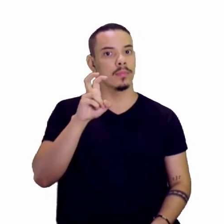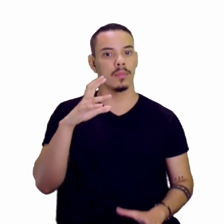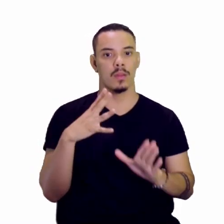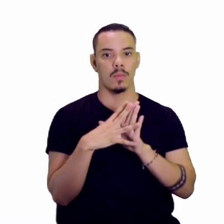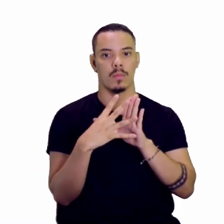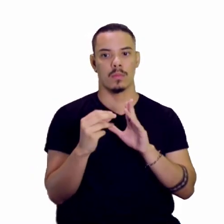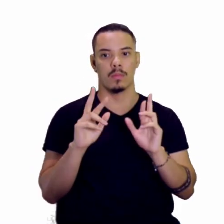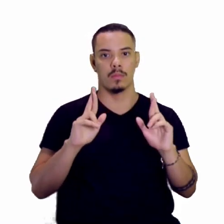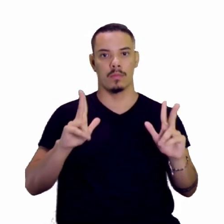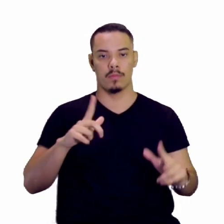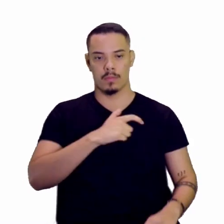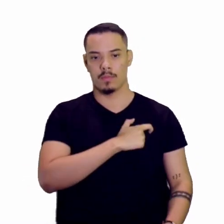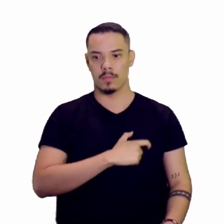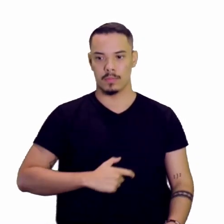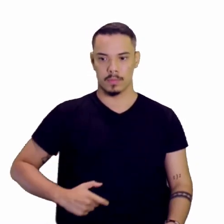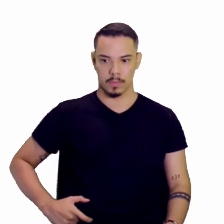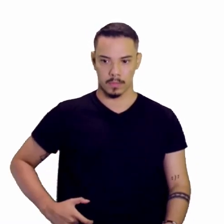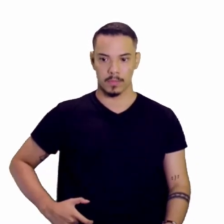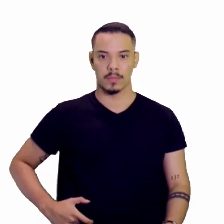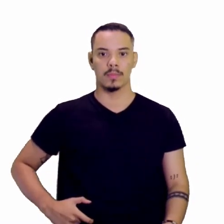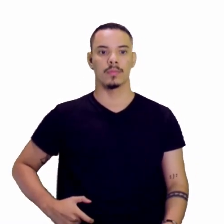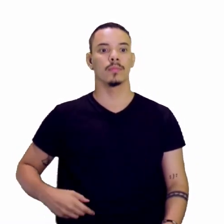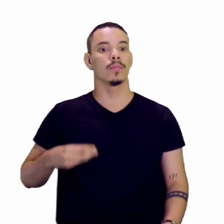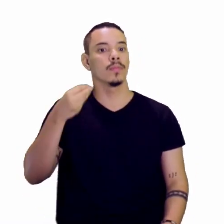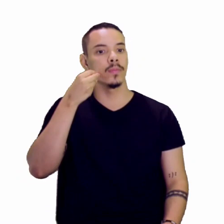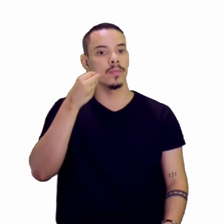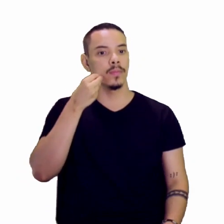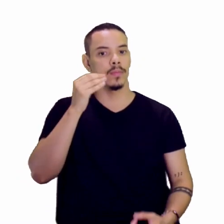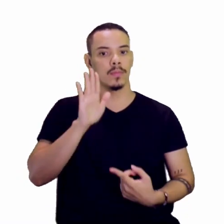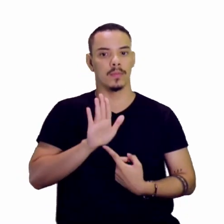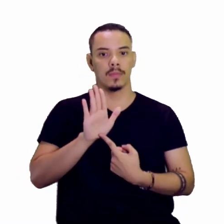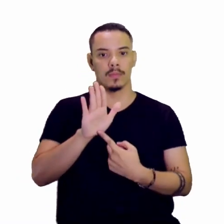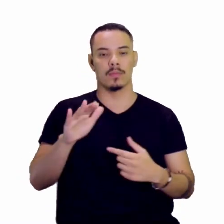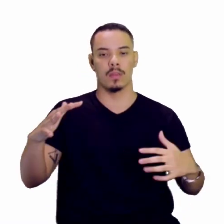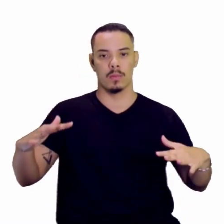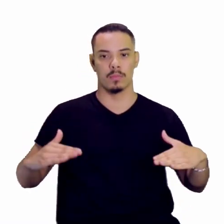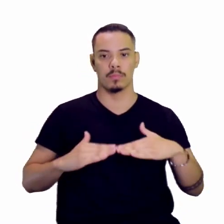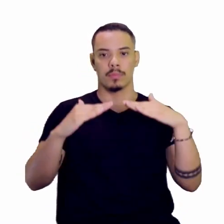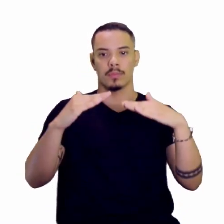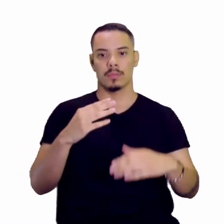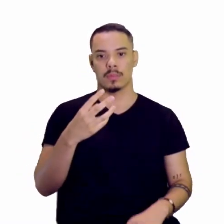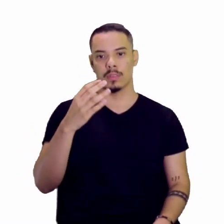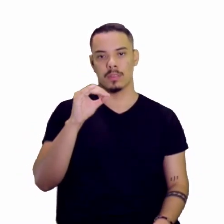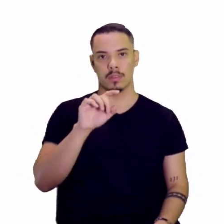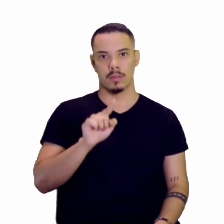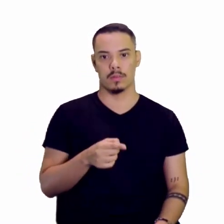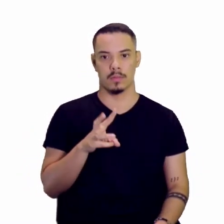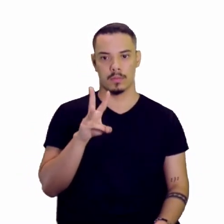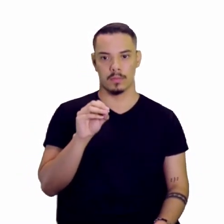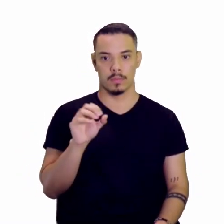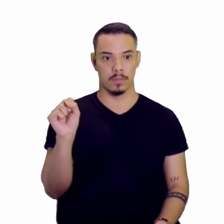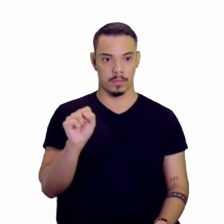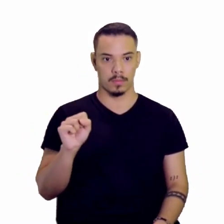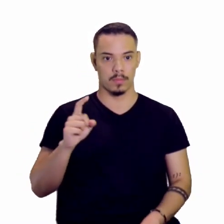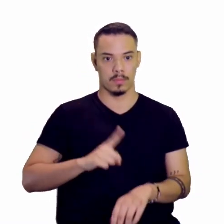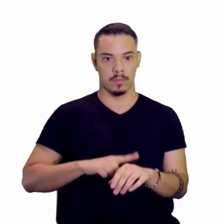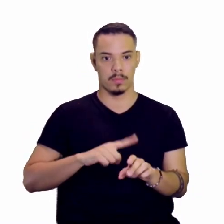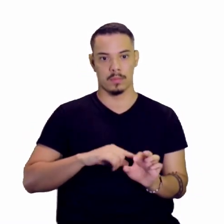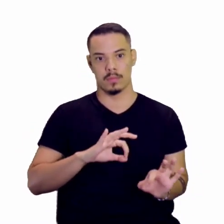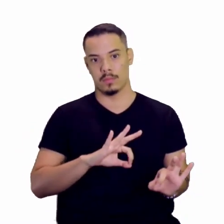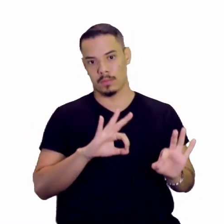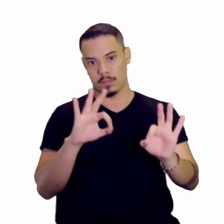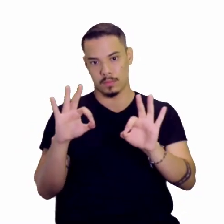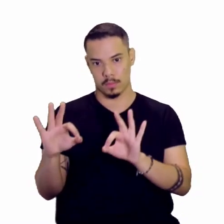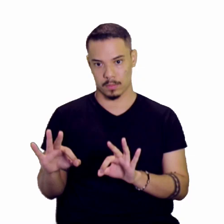diferentes de cinto. Os testes simularam uma colisão de 0,30 segundos de duração